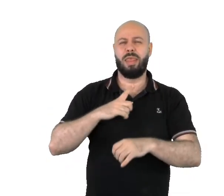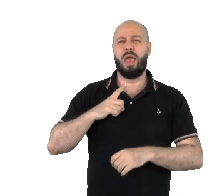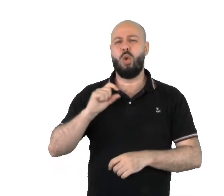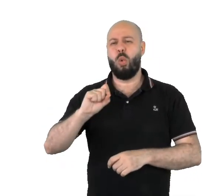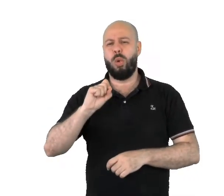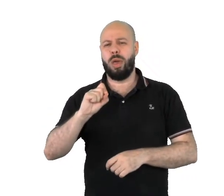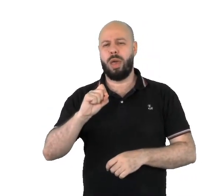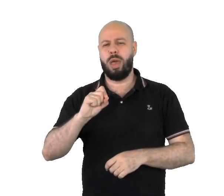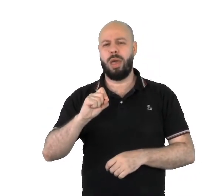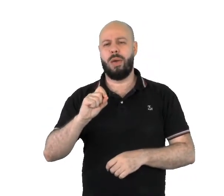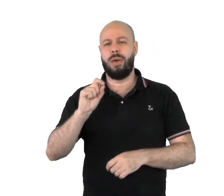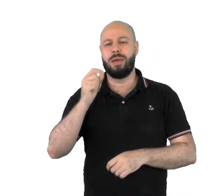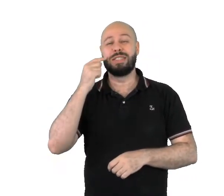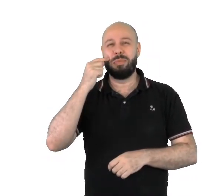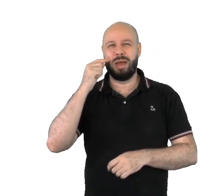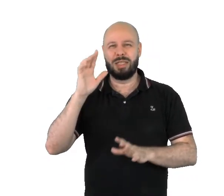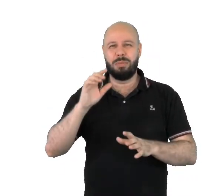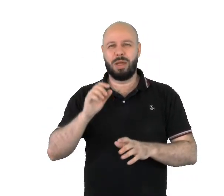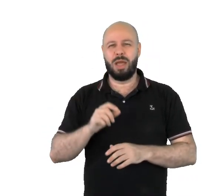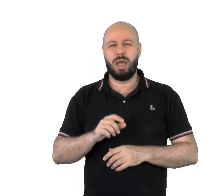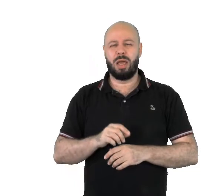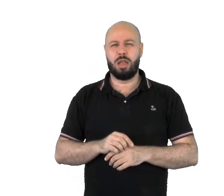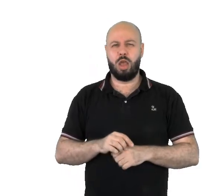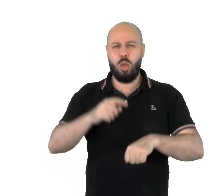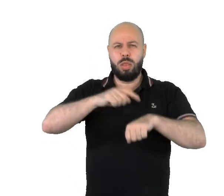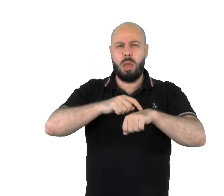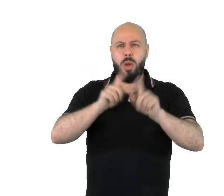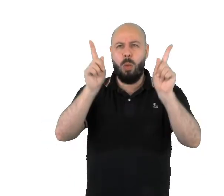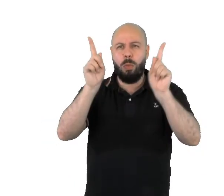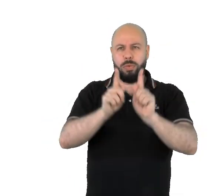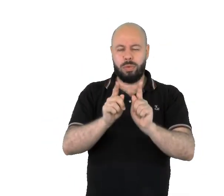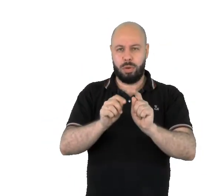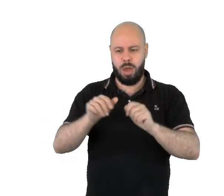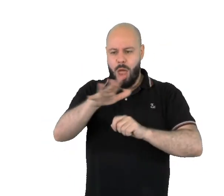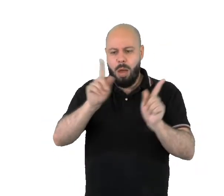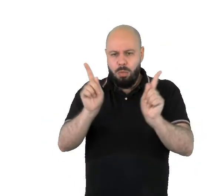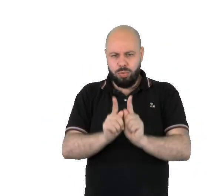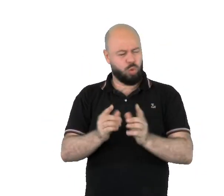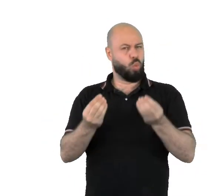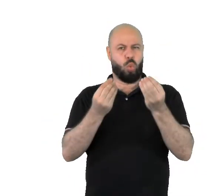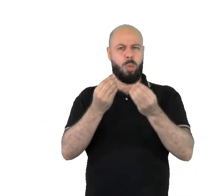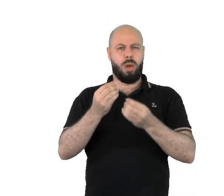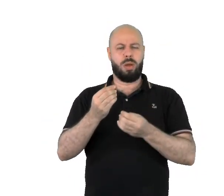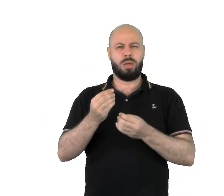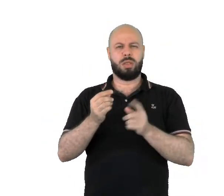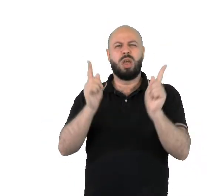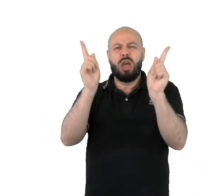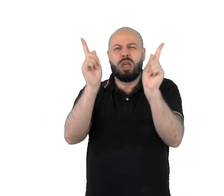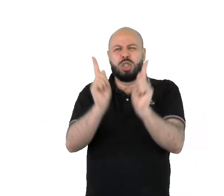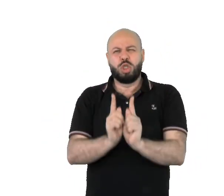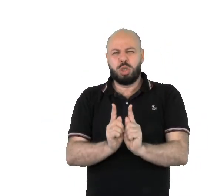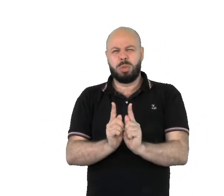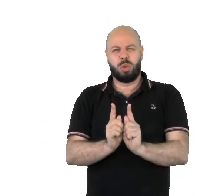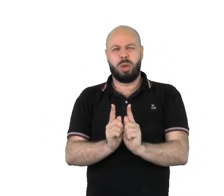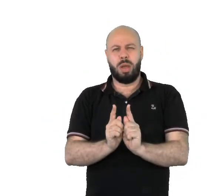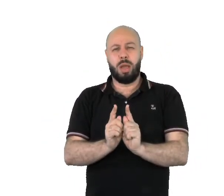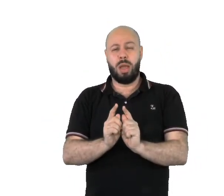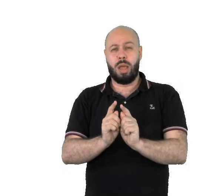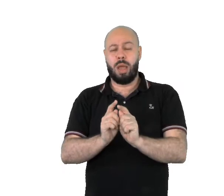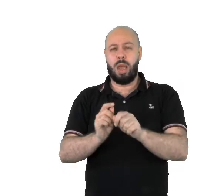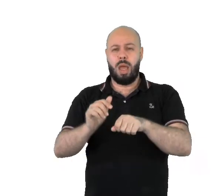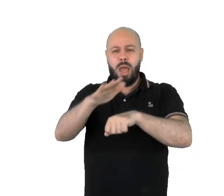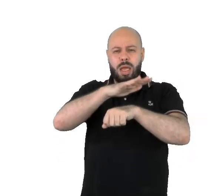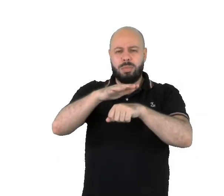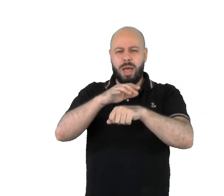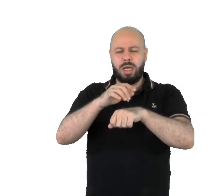A diminuição do espaço e do tempo. Por que a gente fala isso? Diminuiu o espaço e o tempo. Olha a imagem